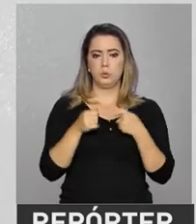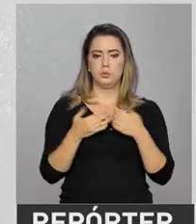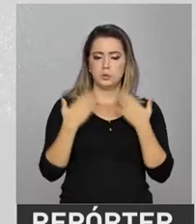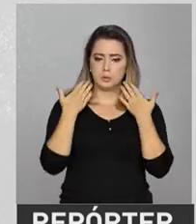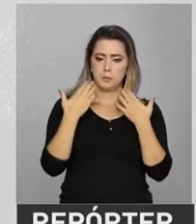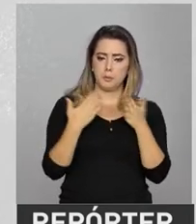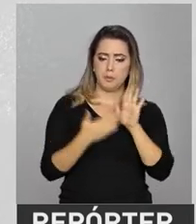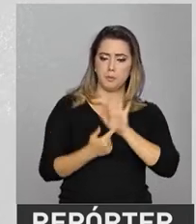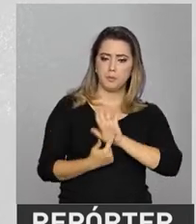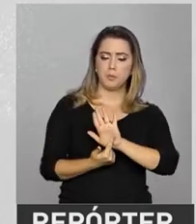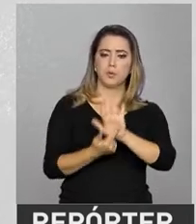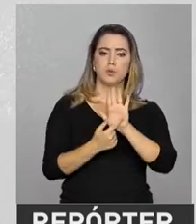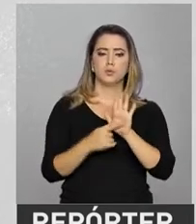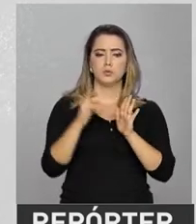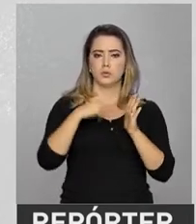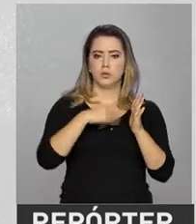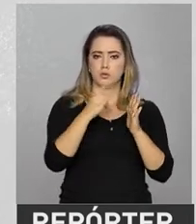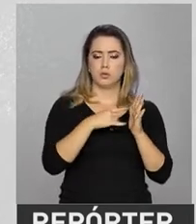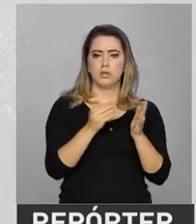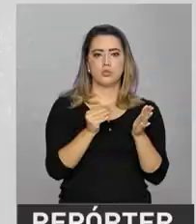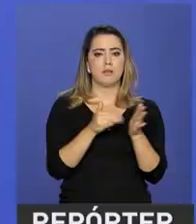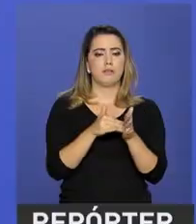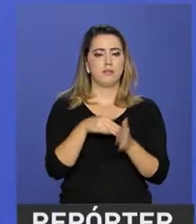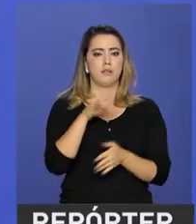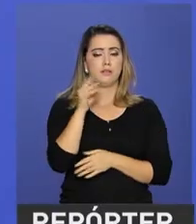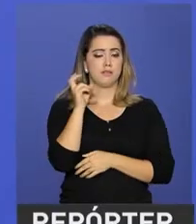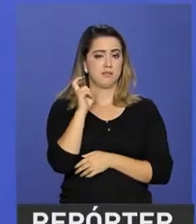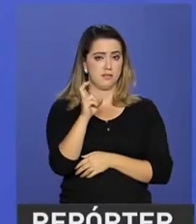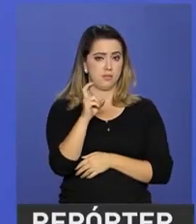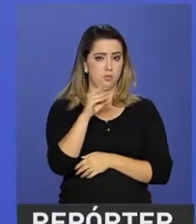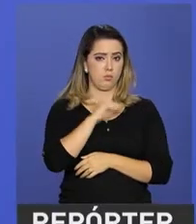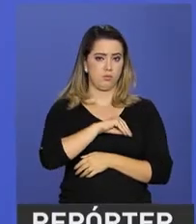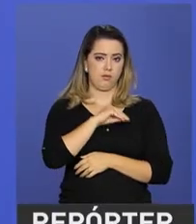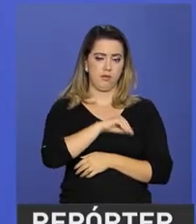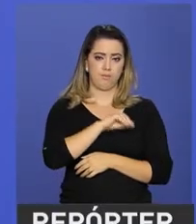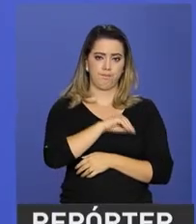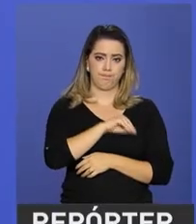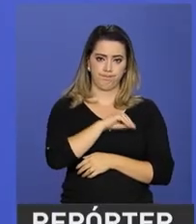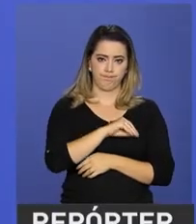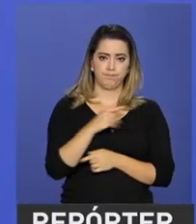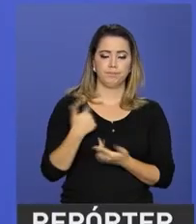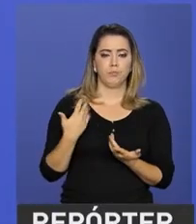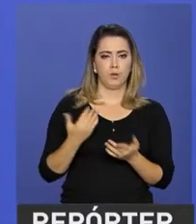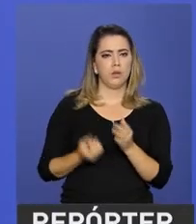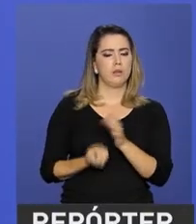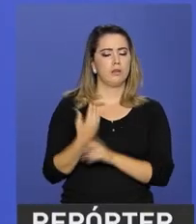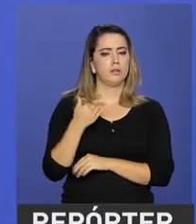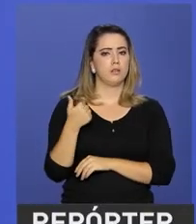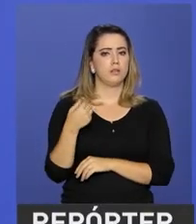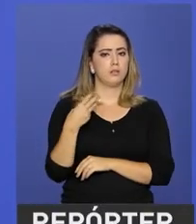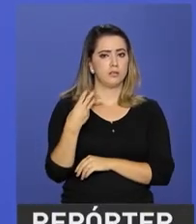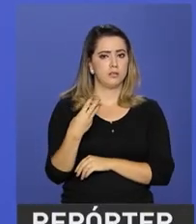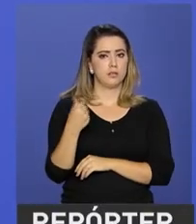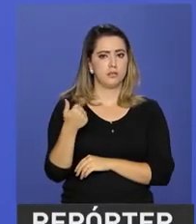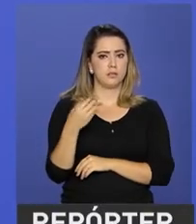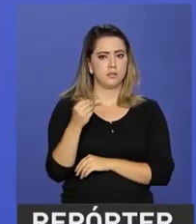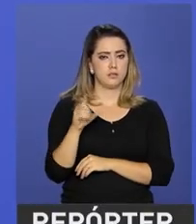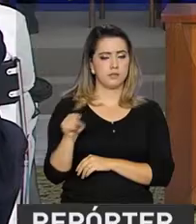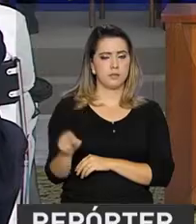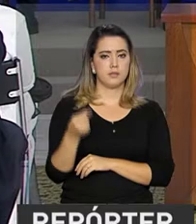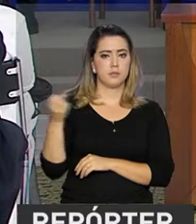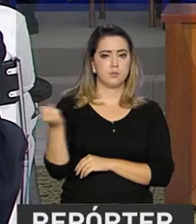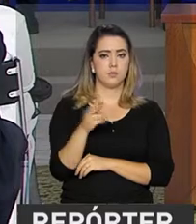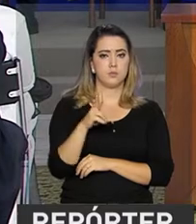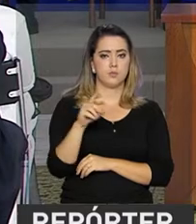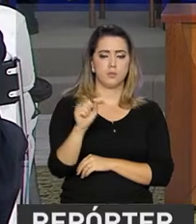uma renda per capta de até cinco salários mínimos as novas regras criam 310 mil novas vagas para o ano que vem